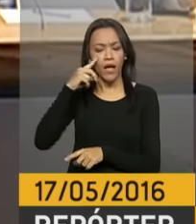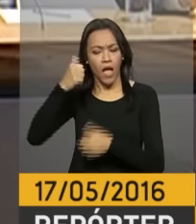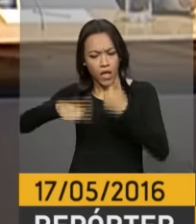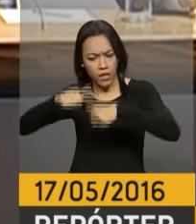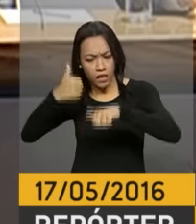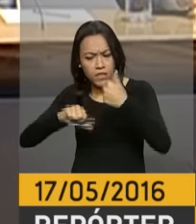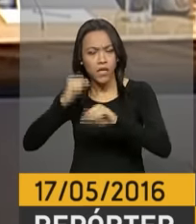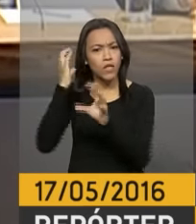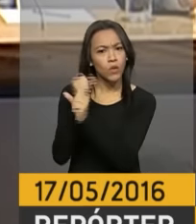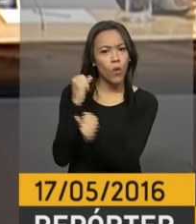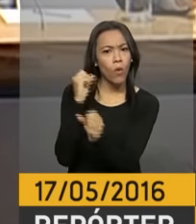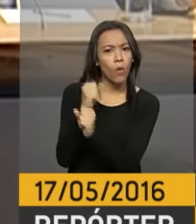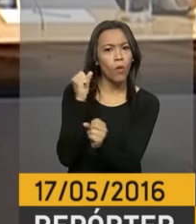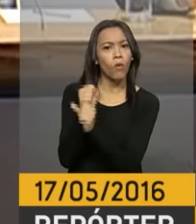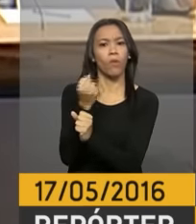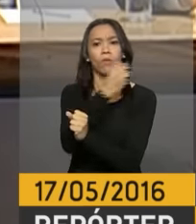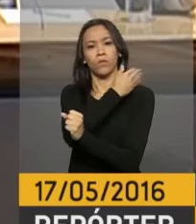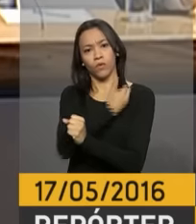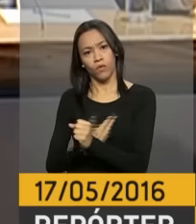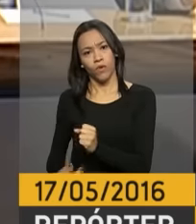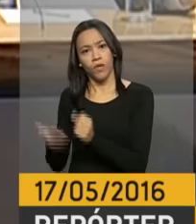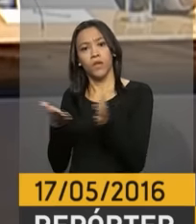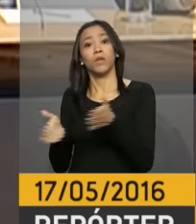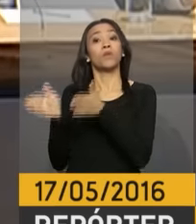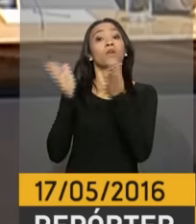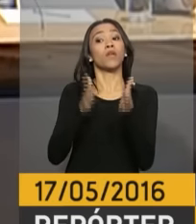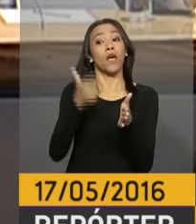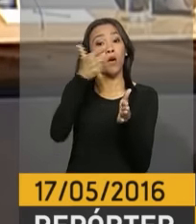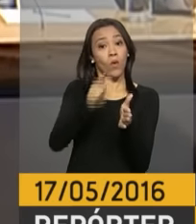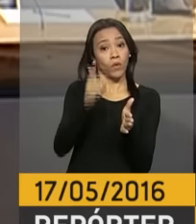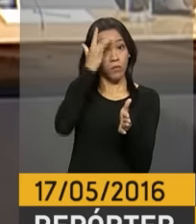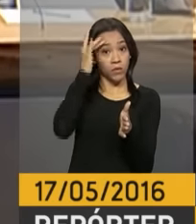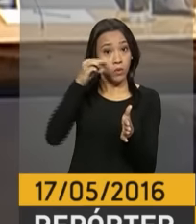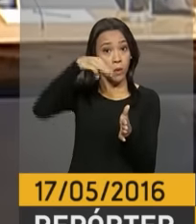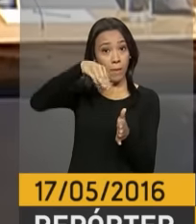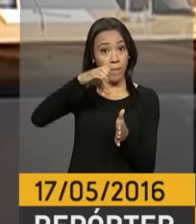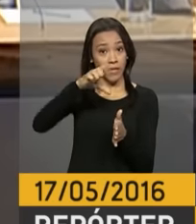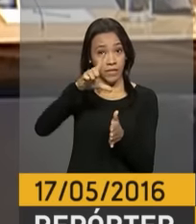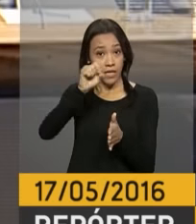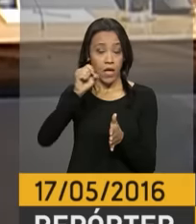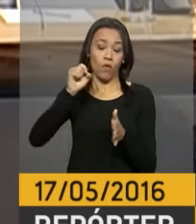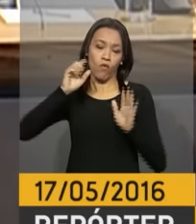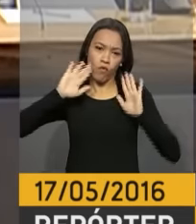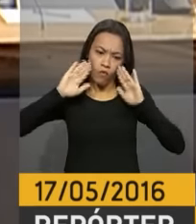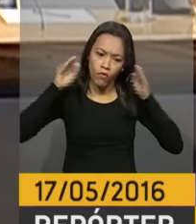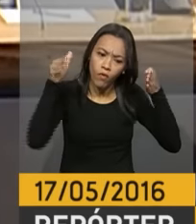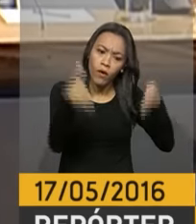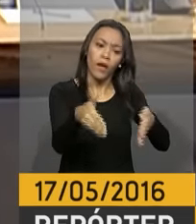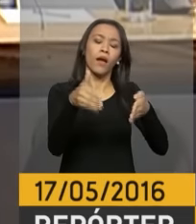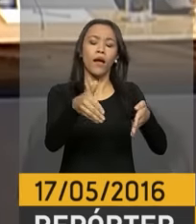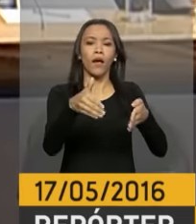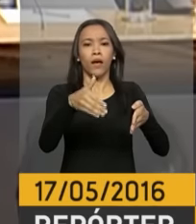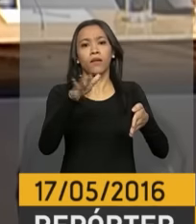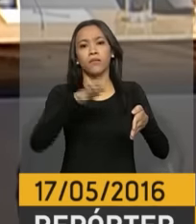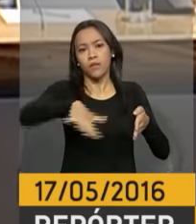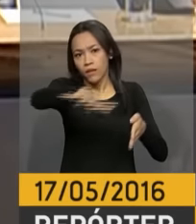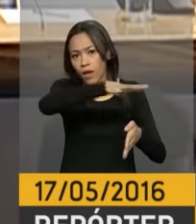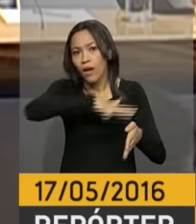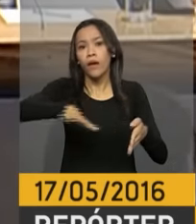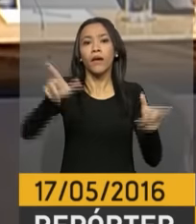Marcelo Caetano vai se dedicar à área da Previdência Social e às contas da